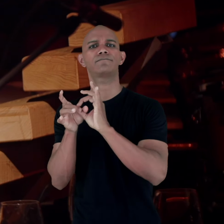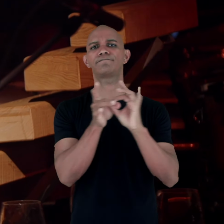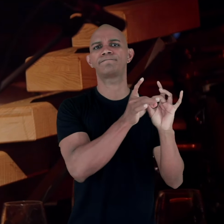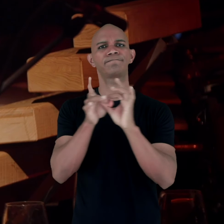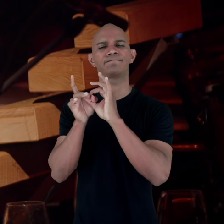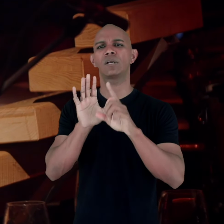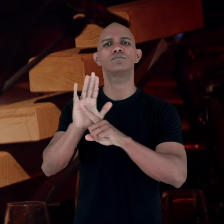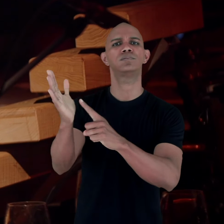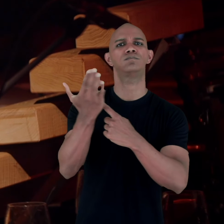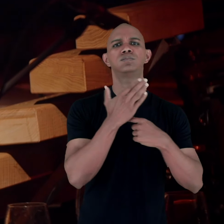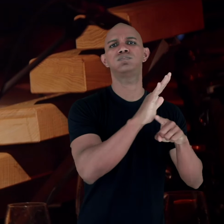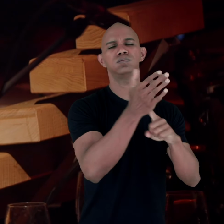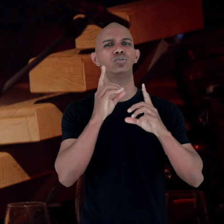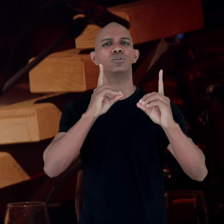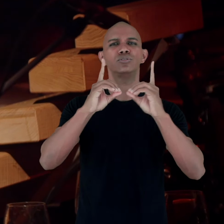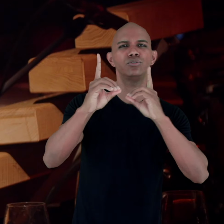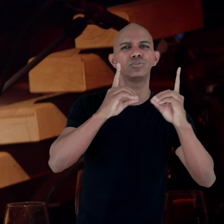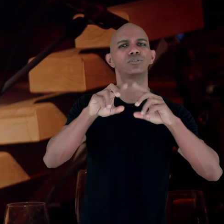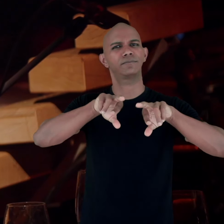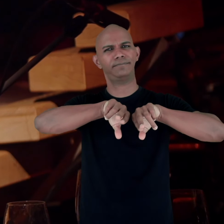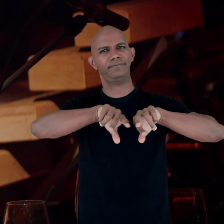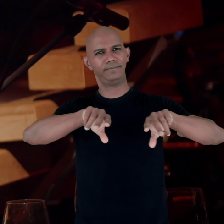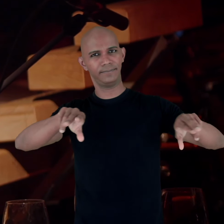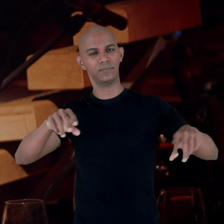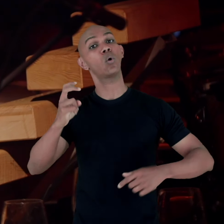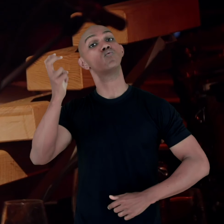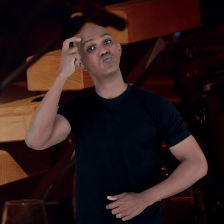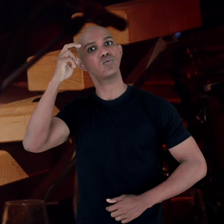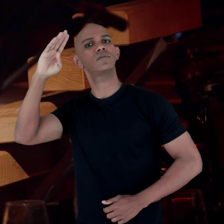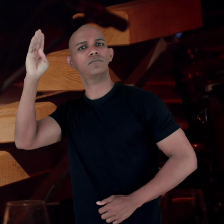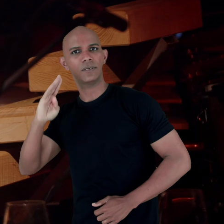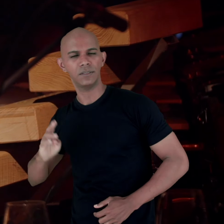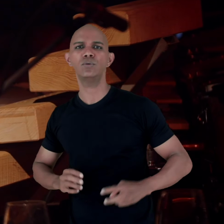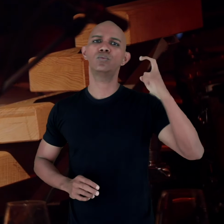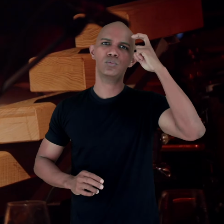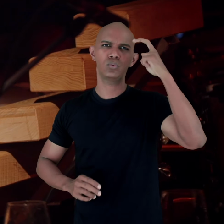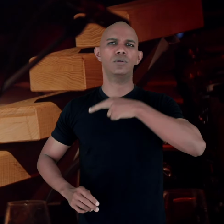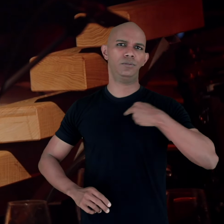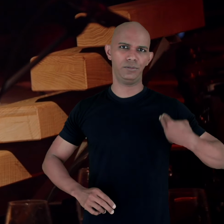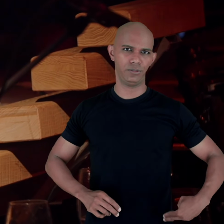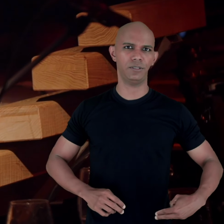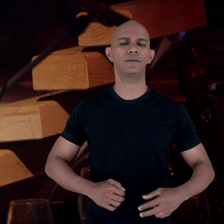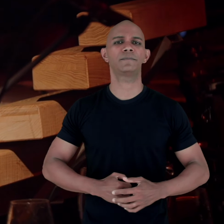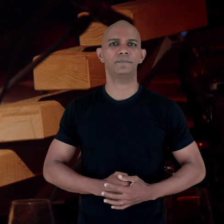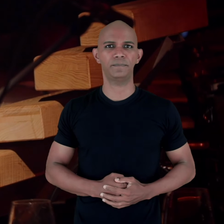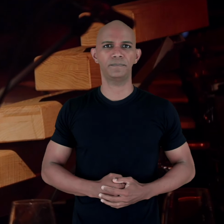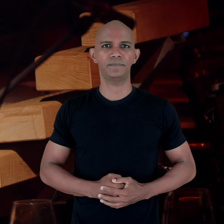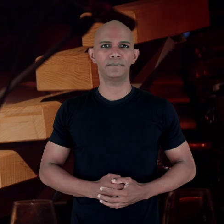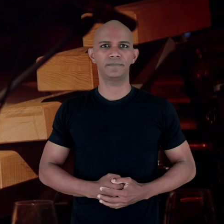cooperações, diálogos e mediações entre as culturas chinesa e brasileira.